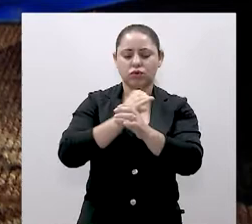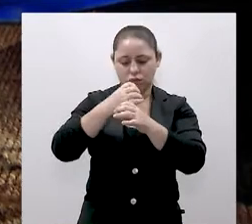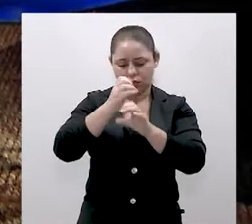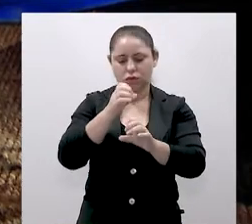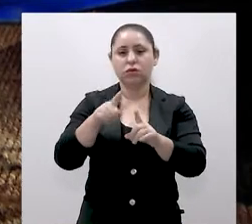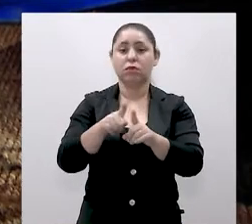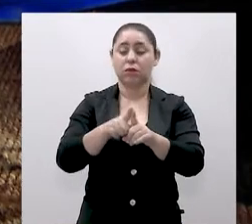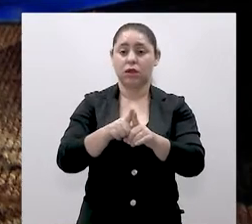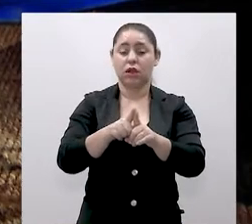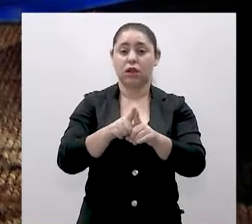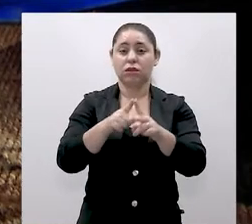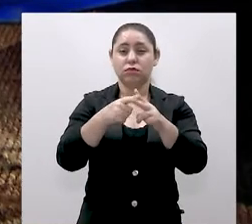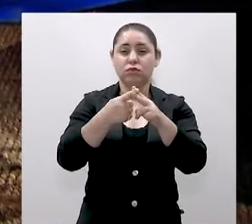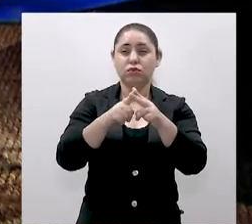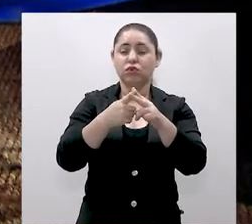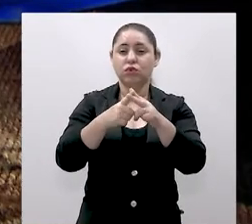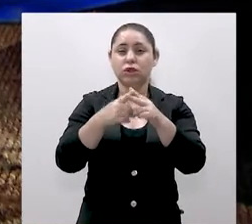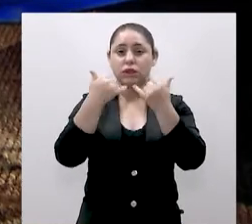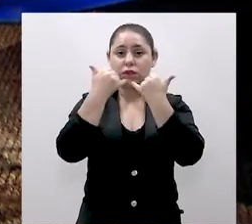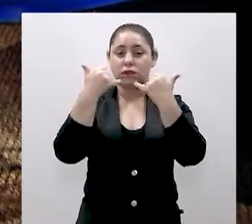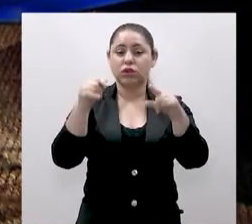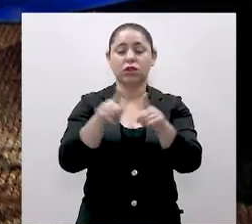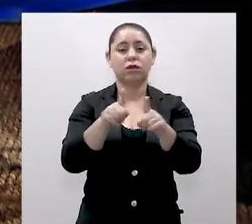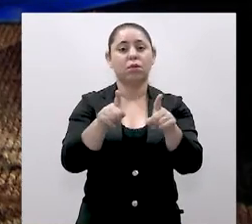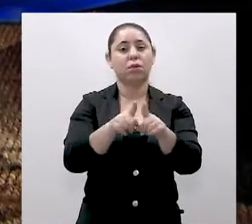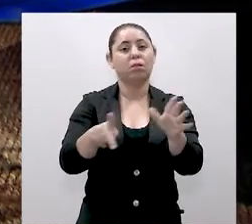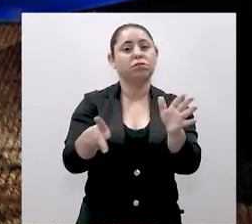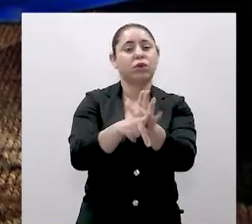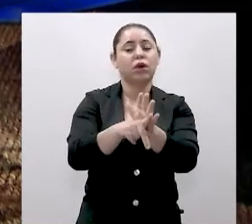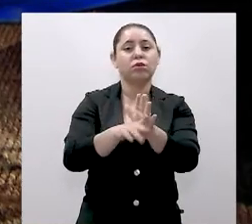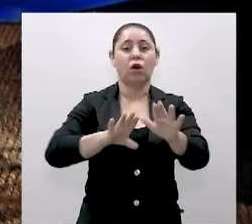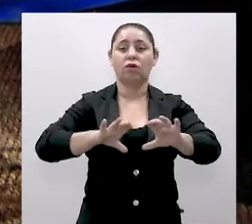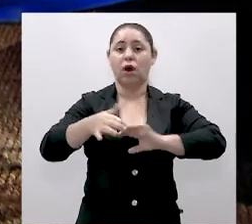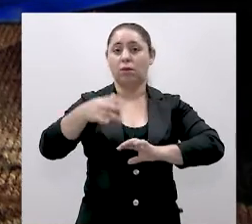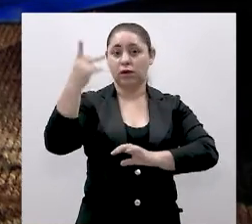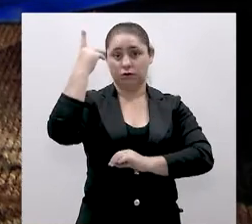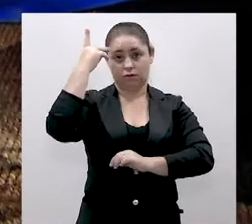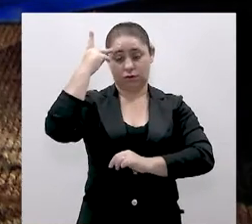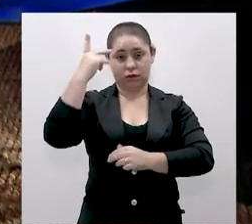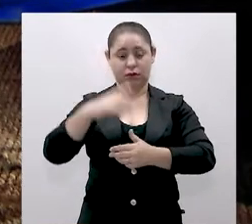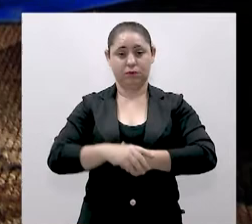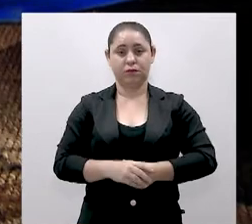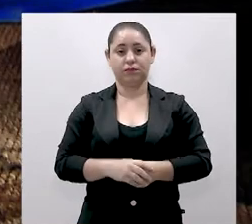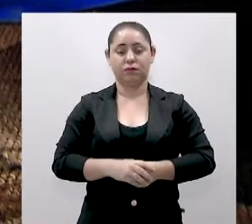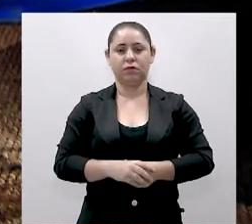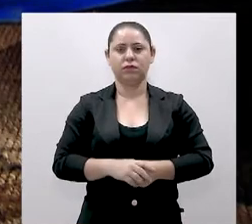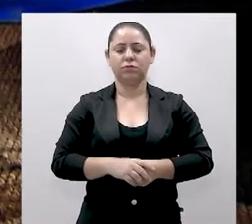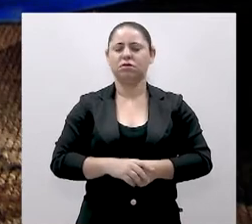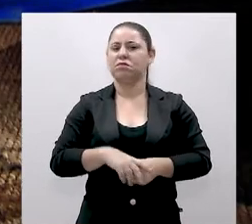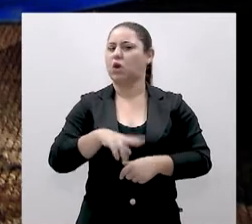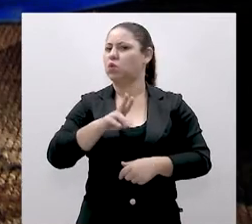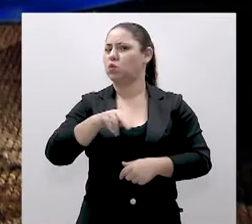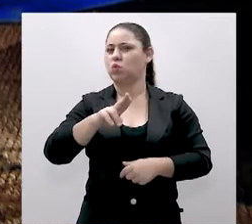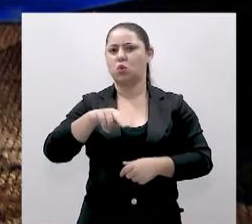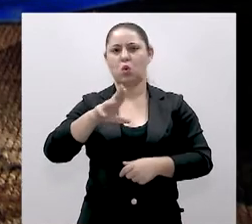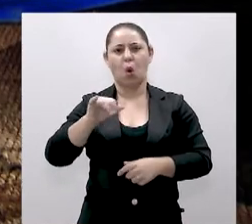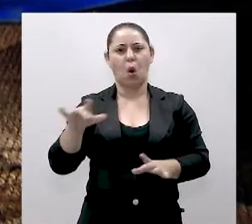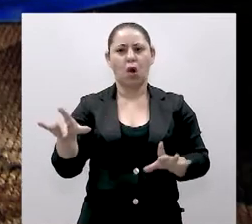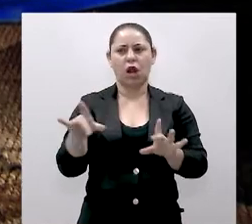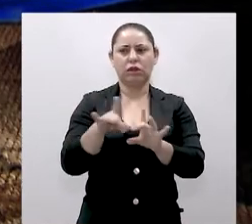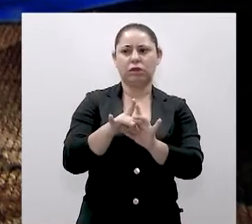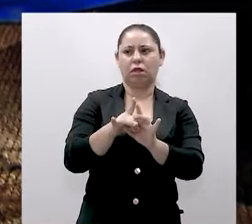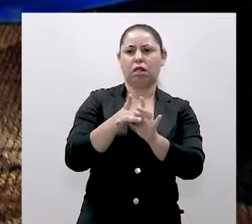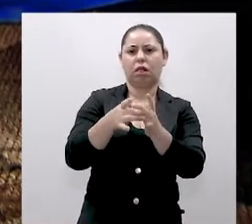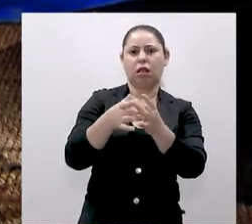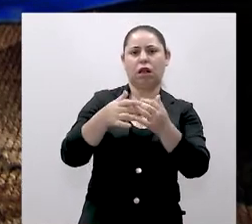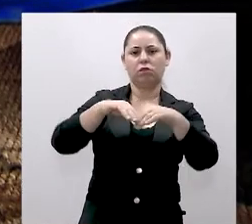sou engenheiro eletricista formado em São Paulo e mas nunca nós quebramos um vínculo porque aqui